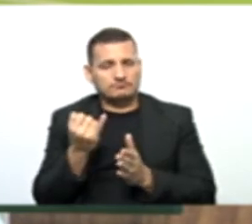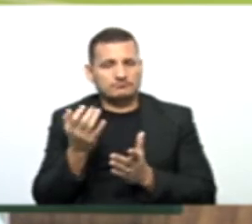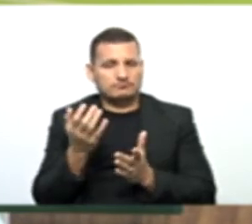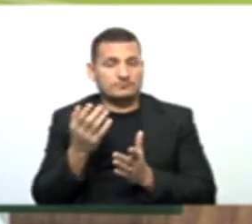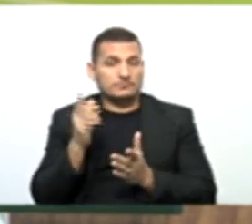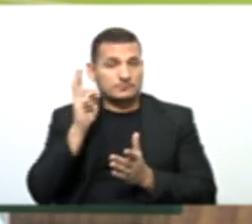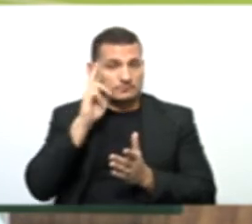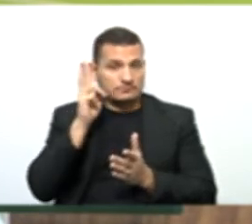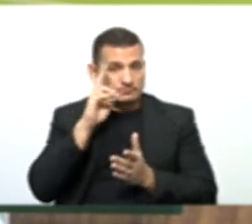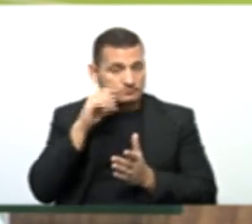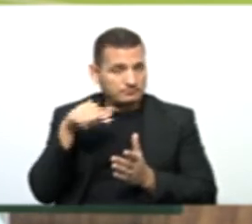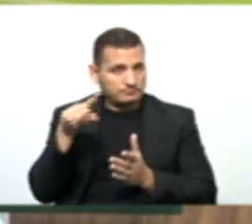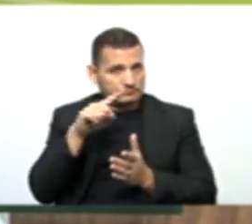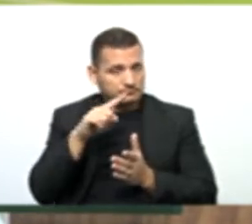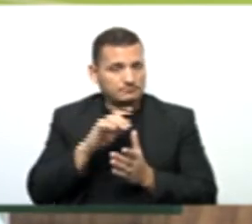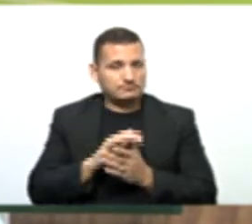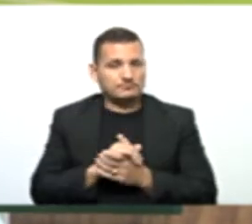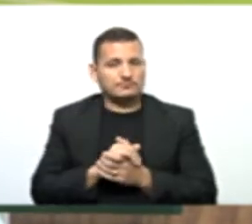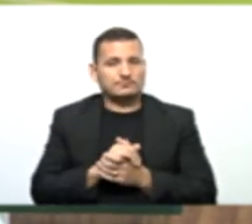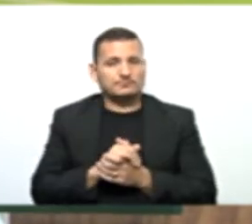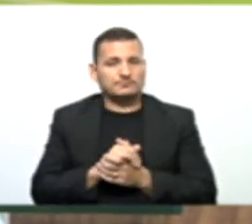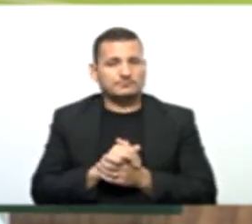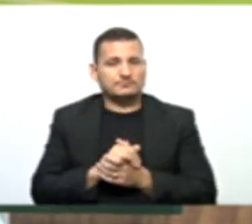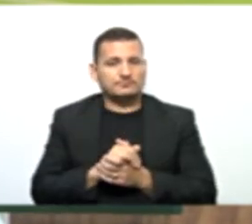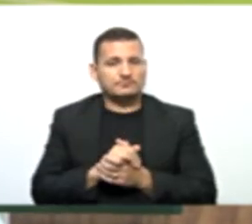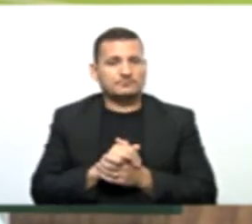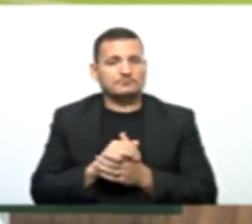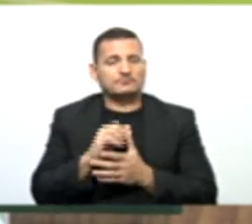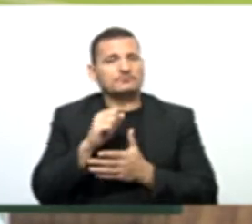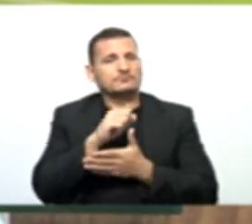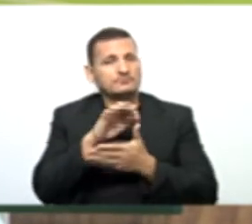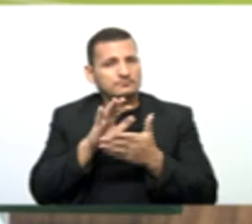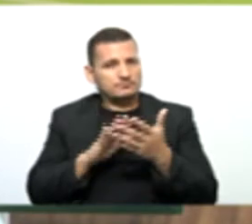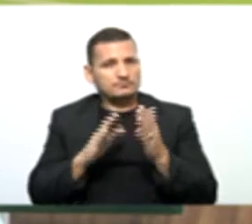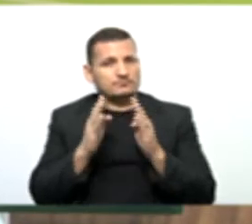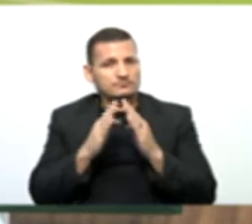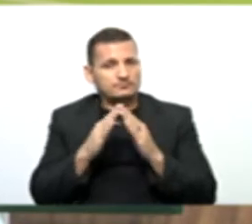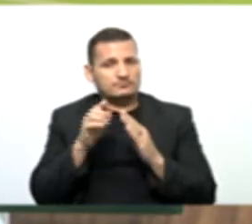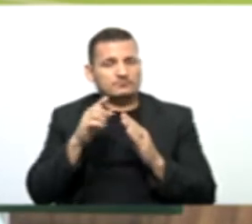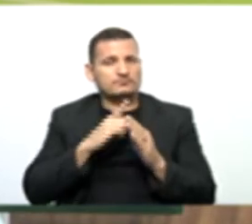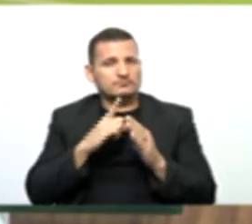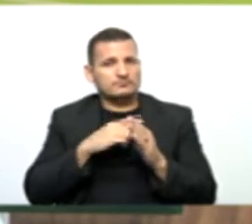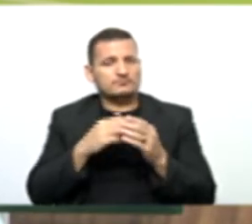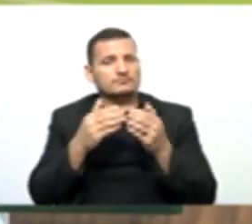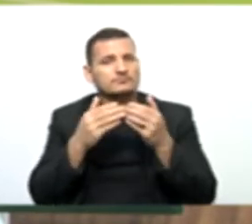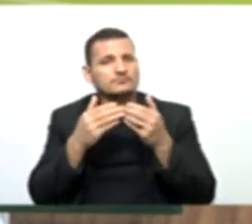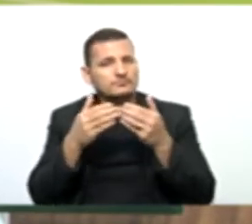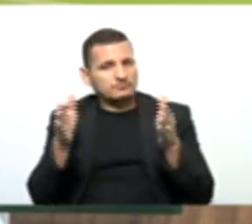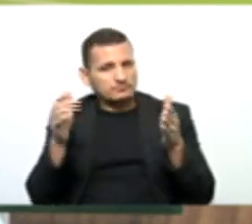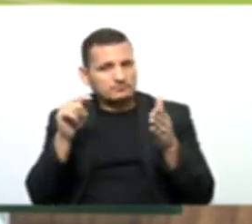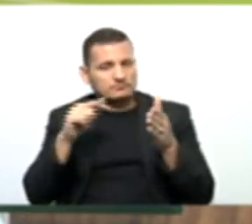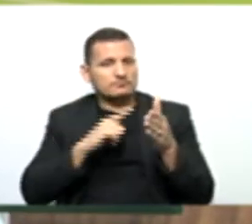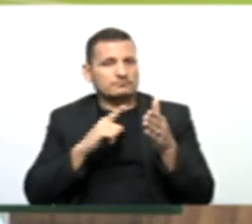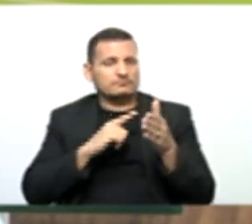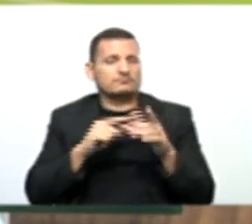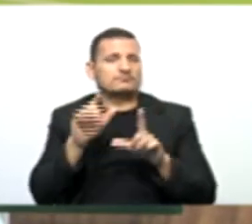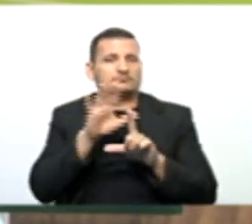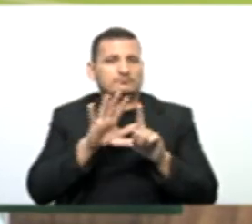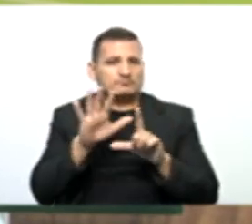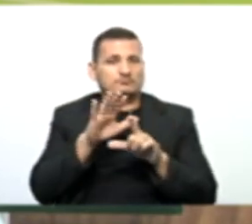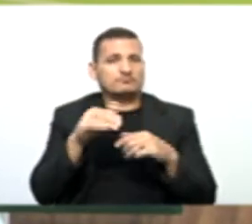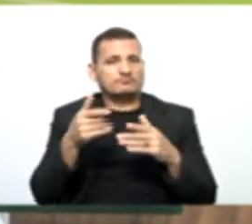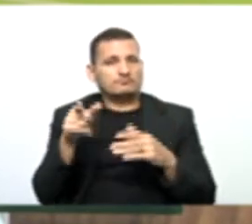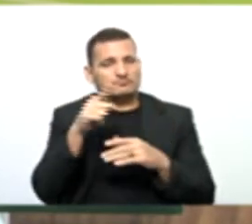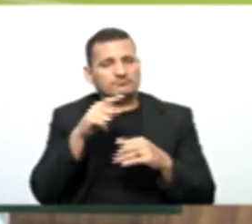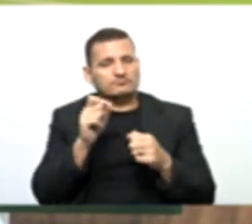para lembrar de vocês que a atividade de percurso ainda está em aberto lá no AVA, tá bom? Então façam